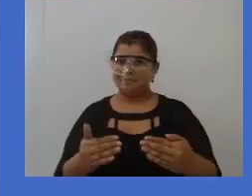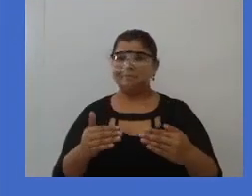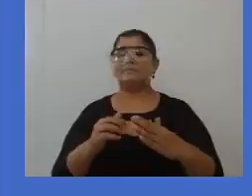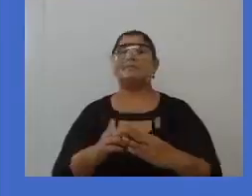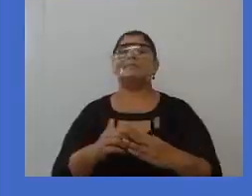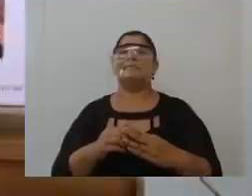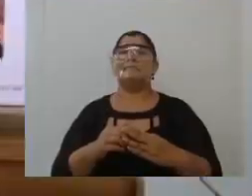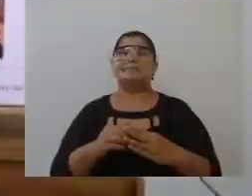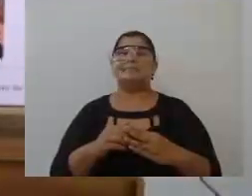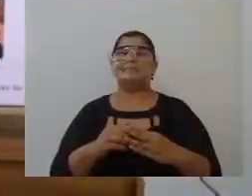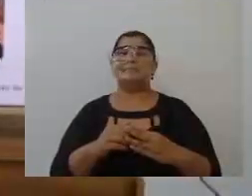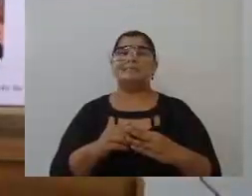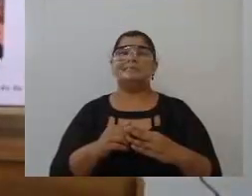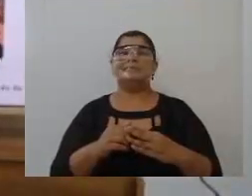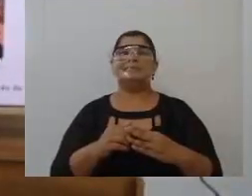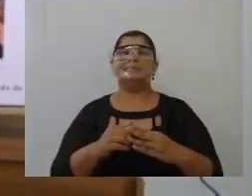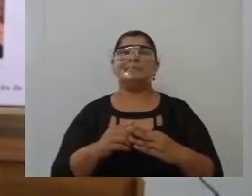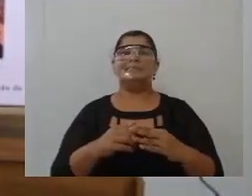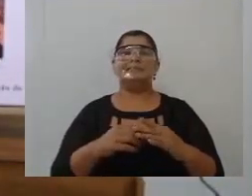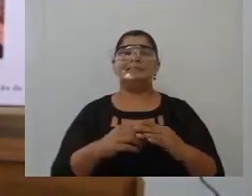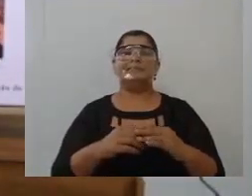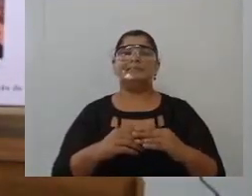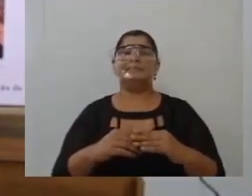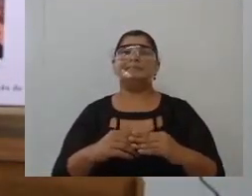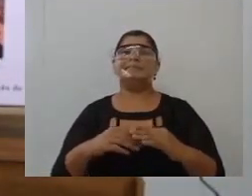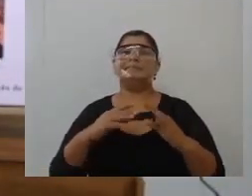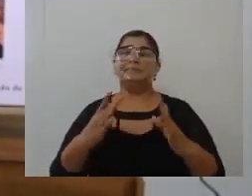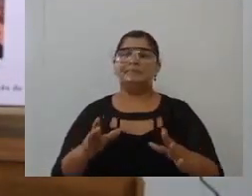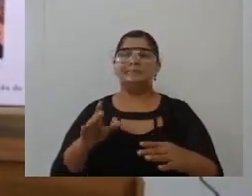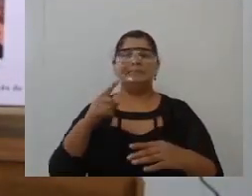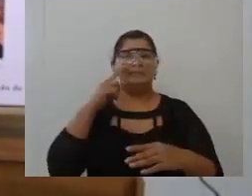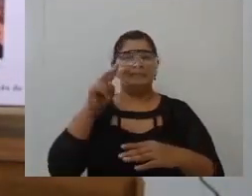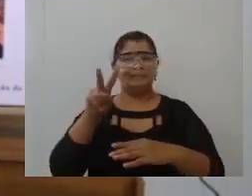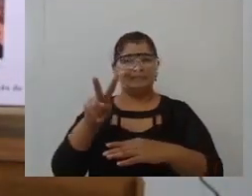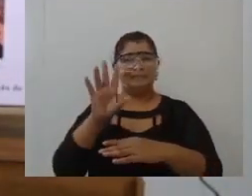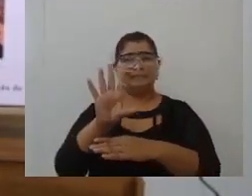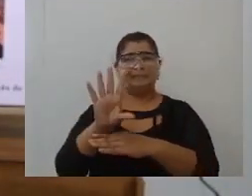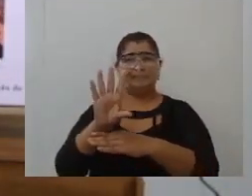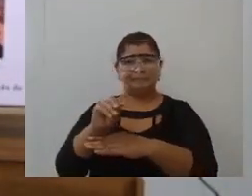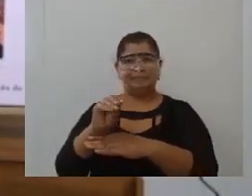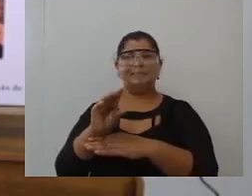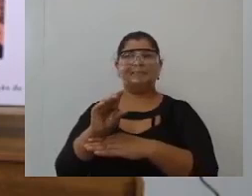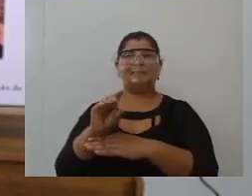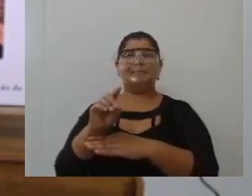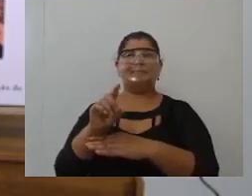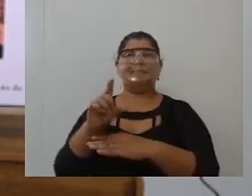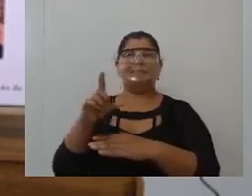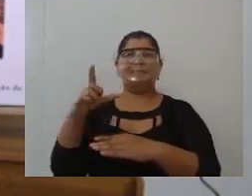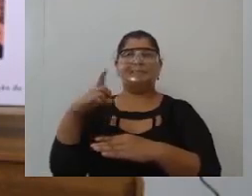novamente. Olha só. As fotos tinham